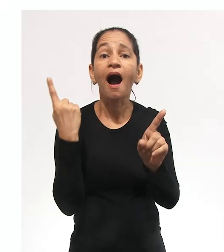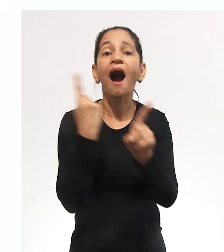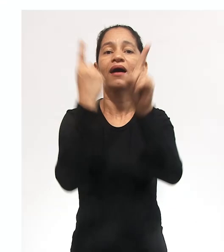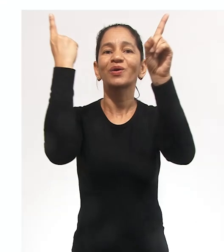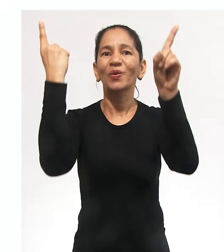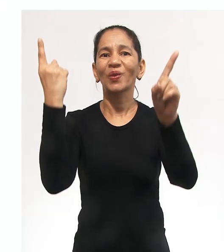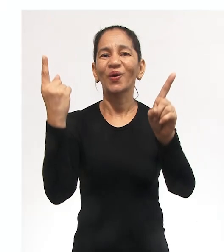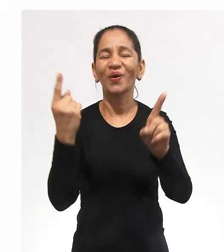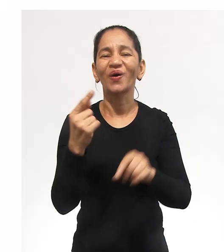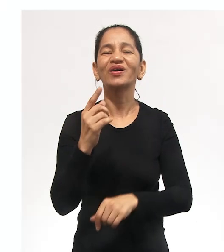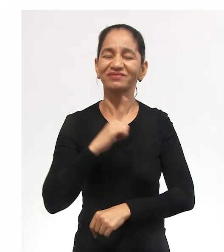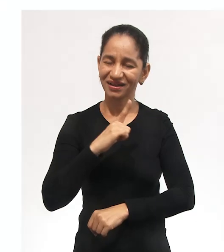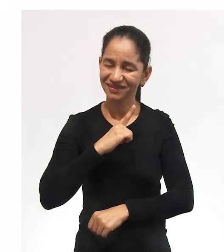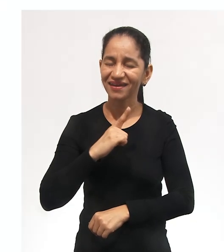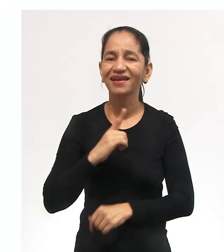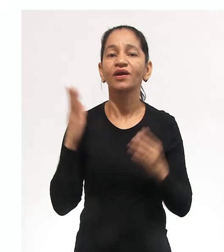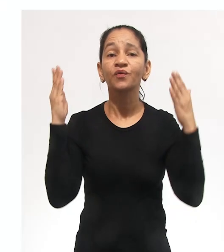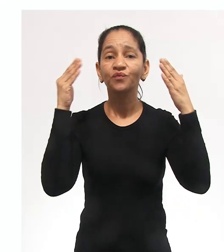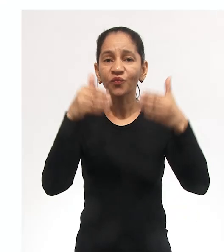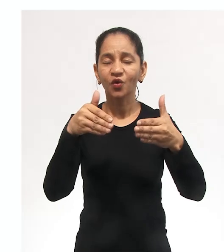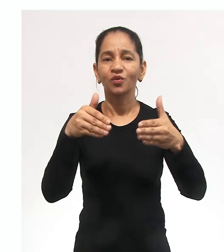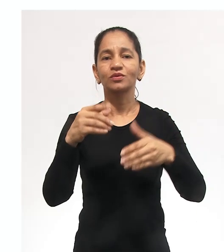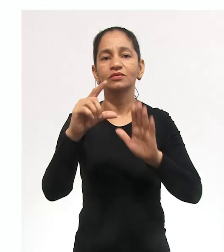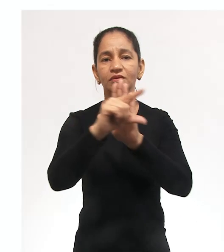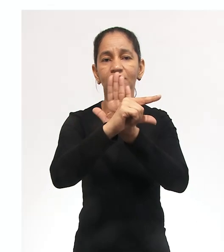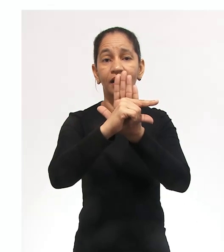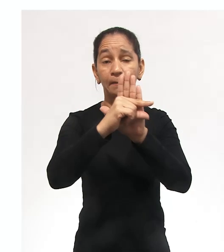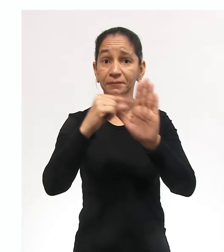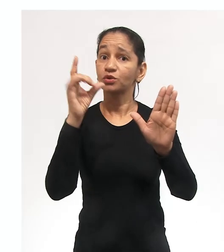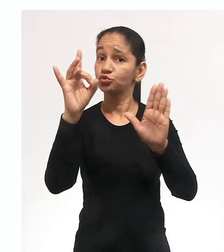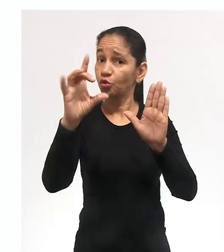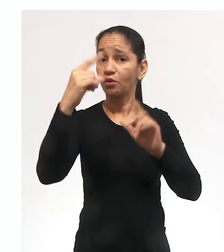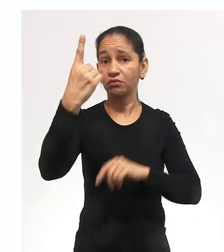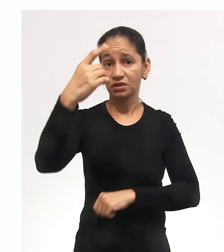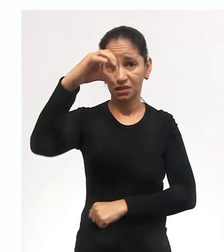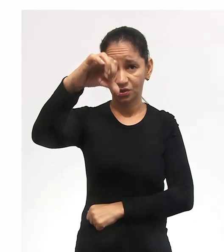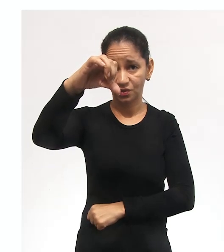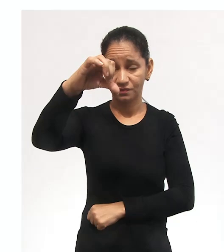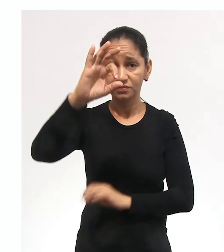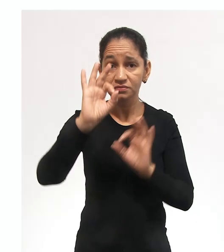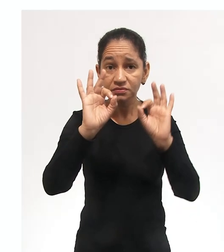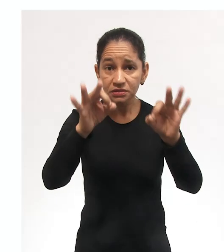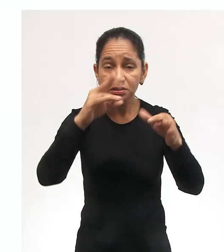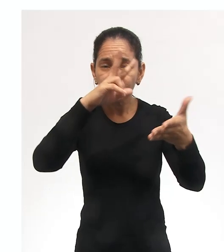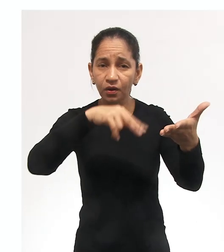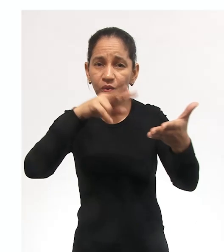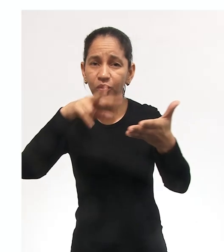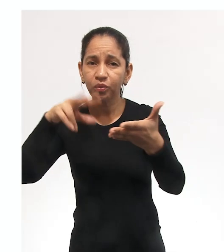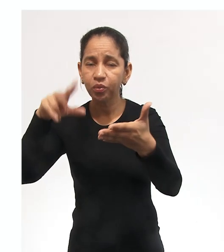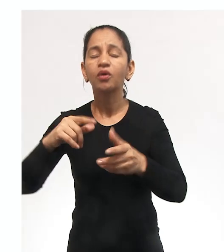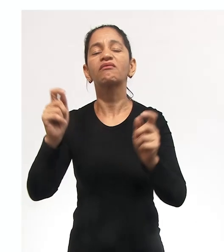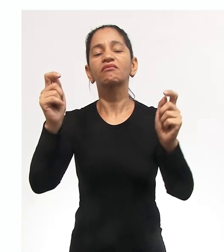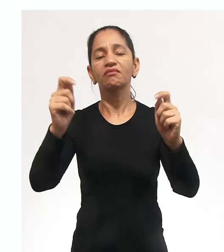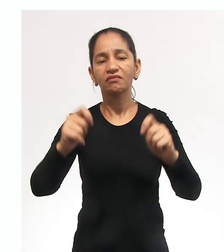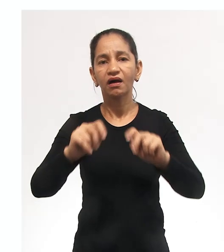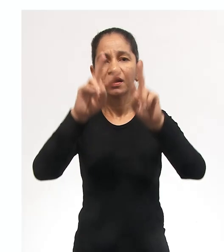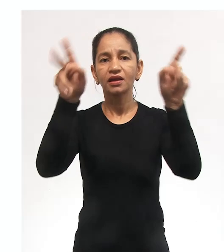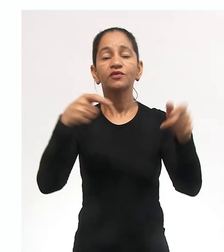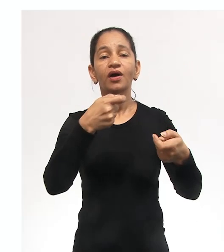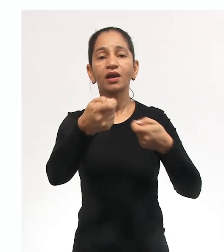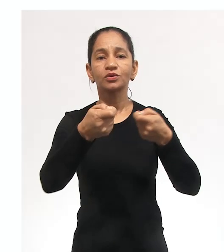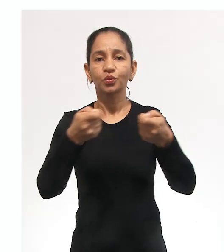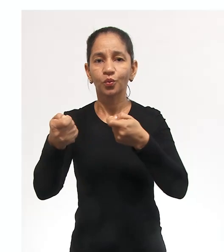livro aqui e vai focar onde? No capítulo 19, né? Que ele trata aí do